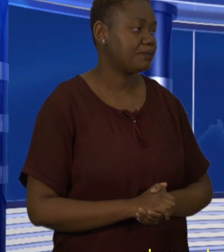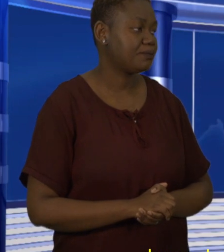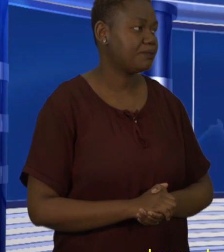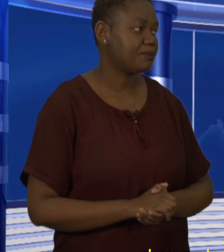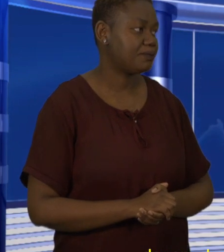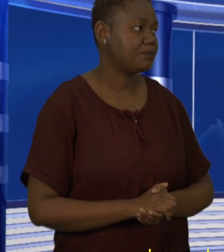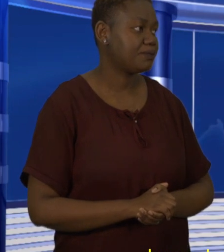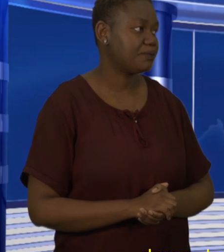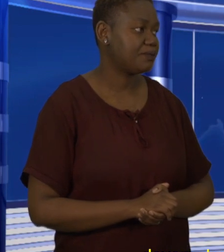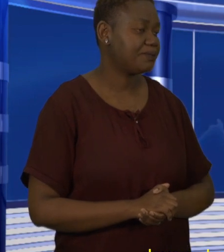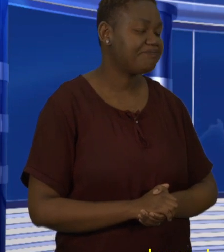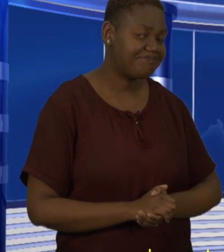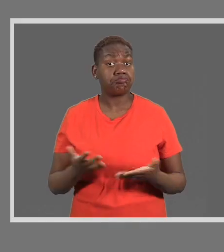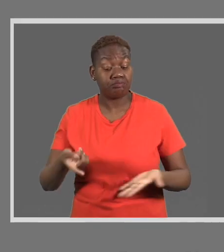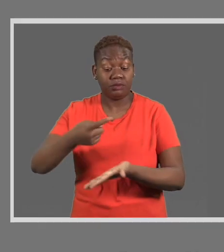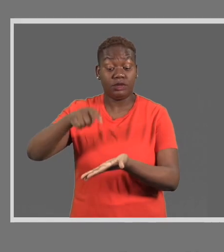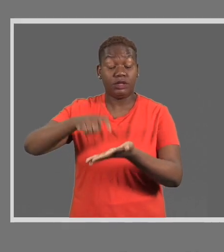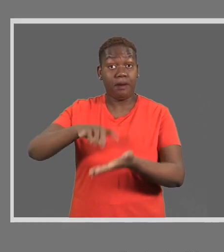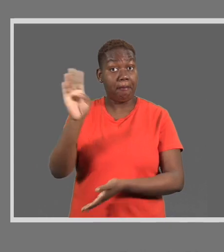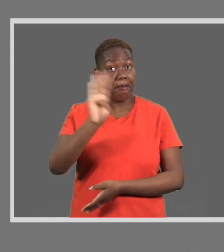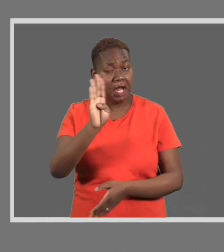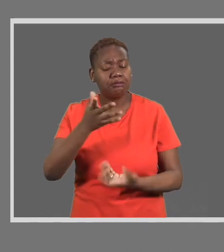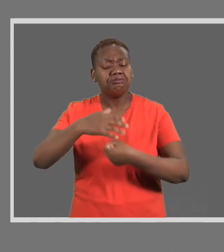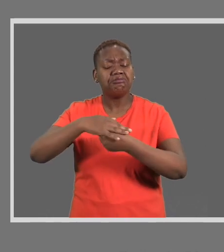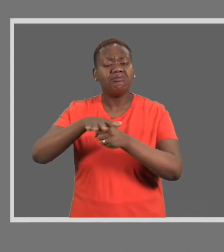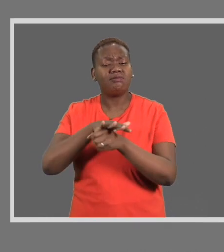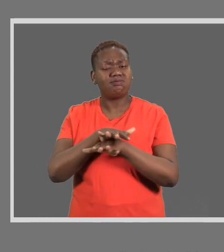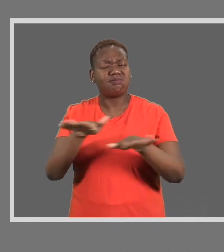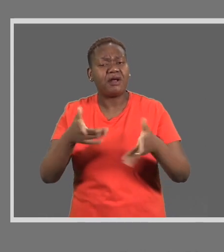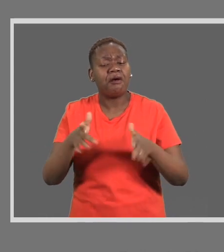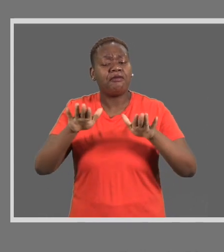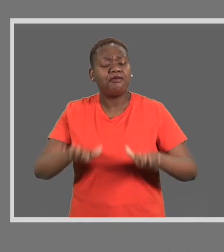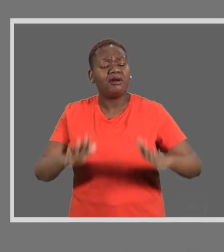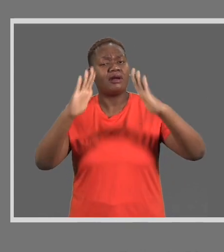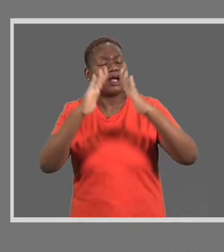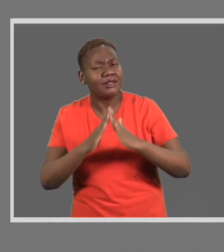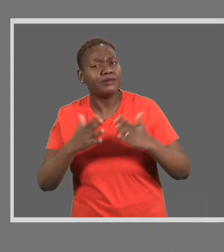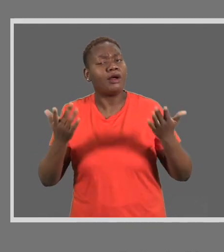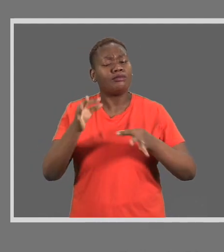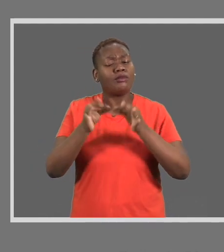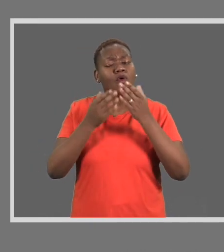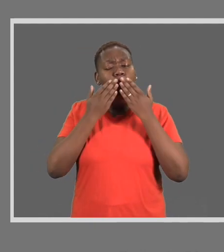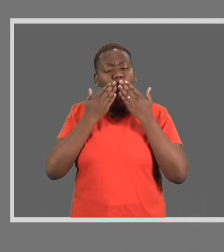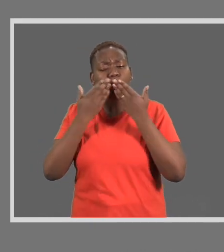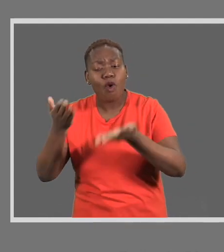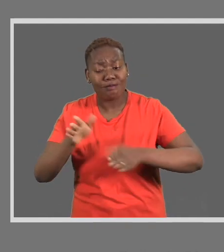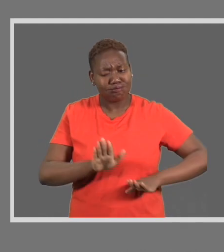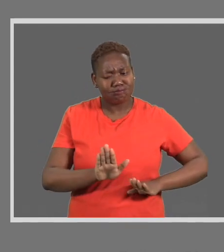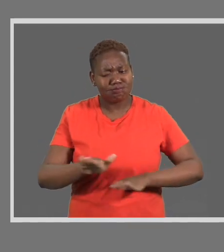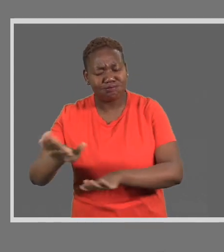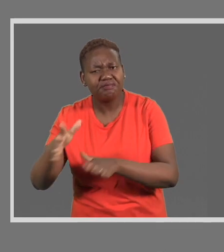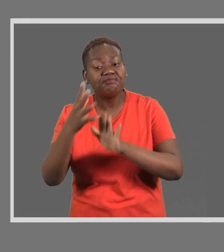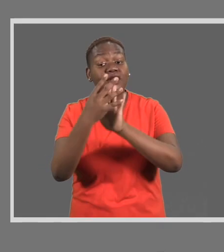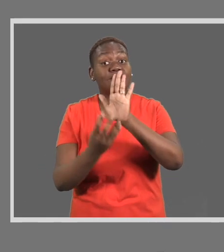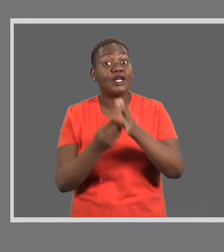na cidade da Beira perto de 50 pessoas com deficiência receberam máquinas e kits de costura na cidade